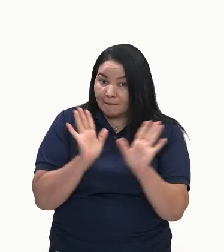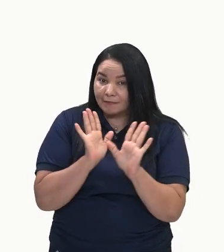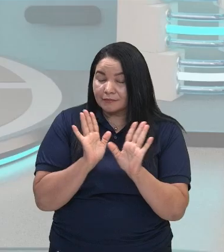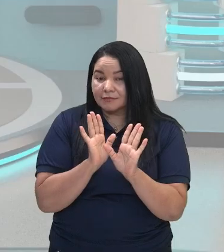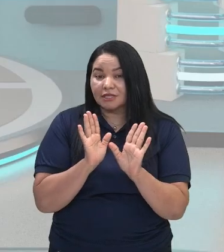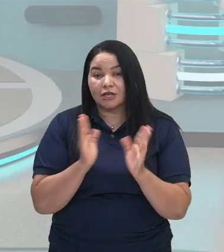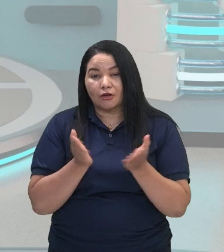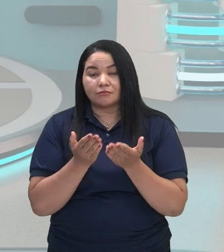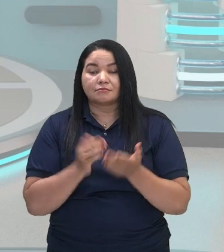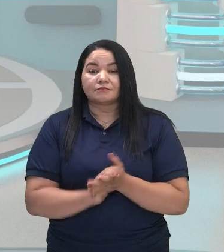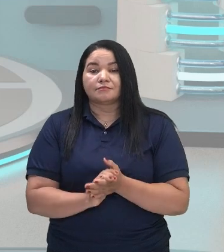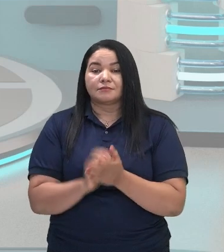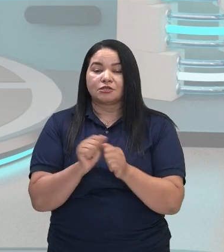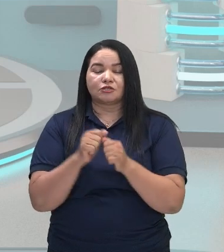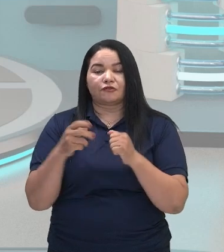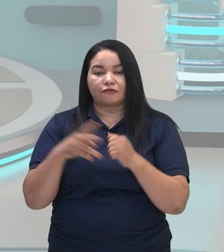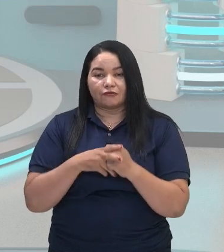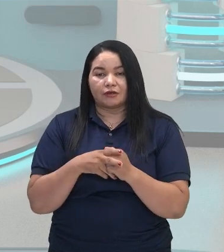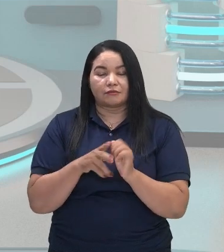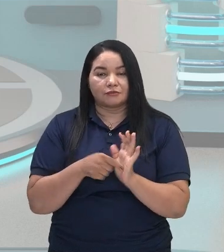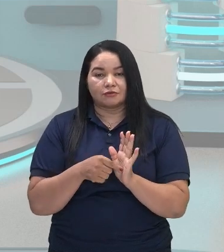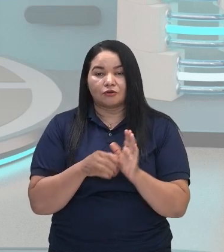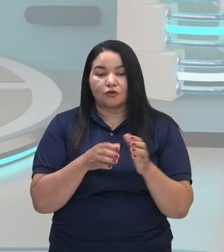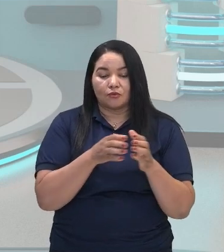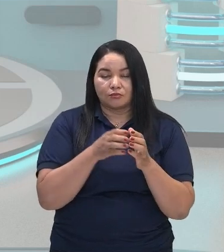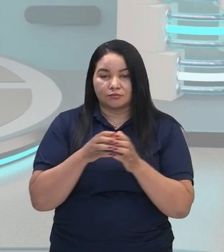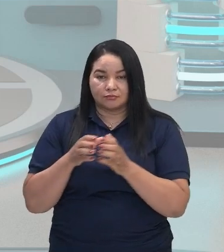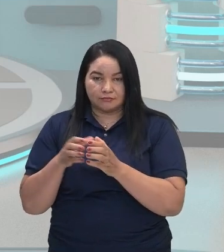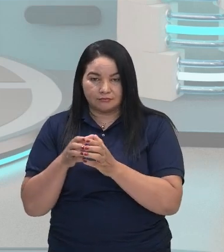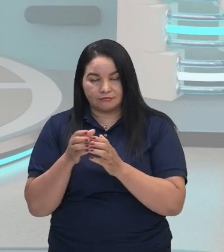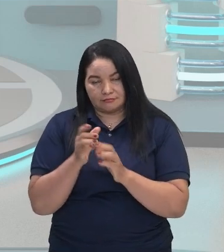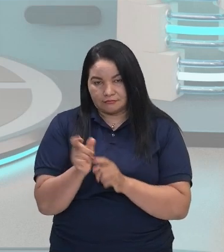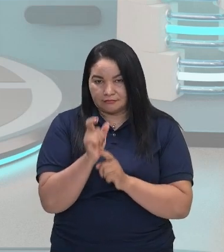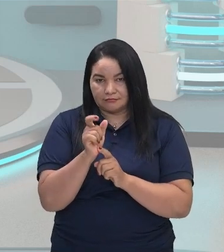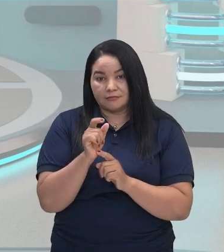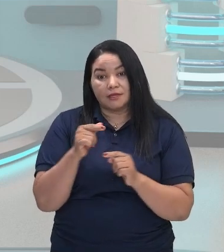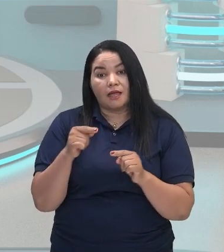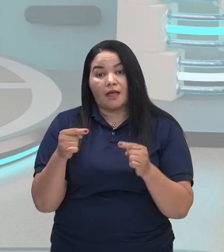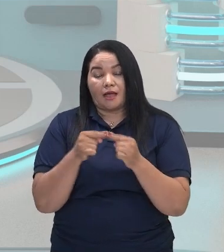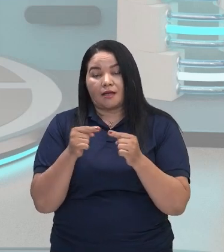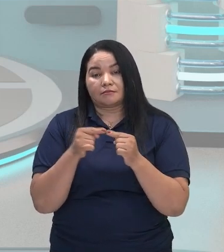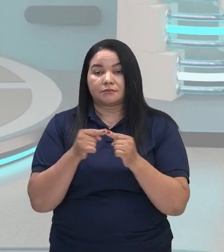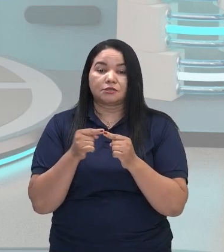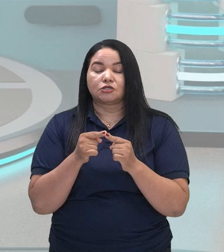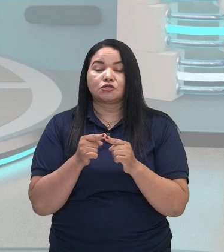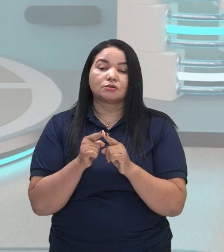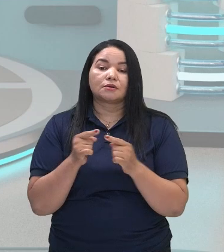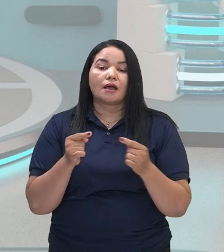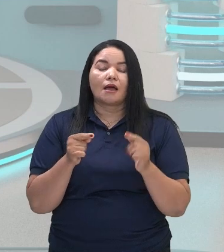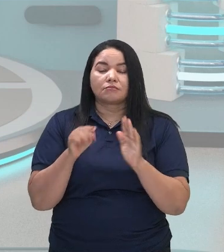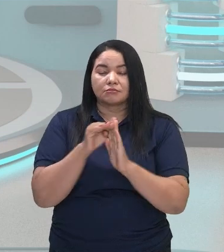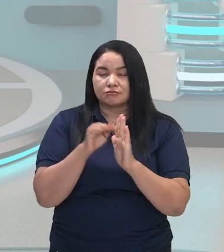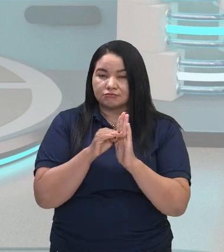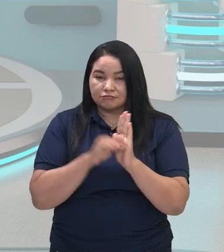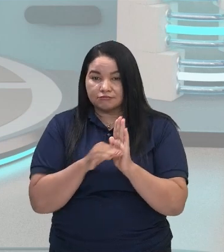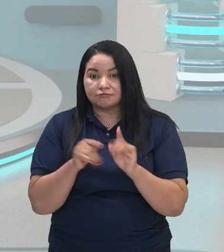a função desse advérbio, ele é uma classe gramatical e ele tem as suas funções como classe gramatical,